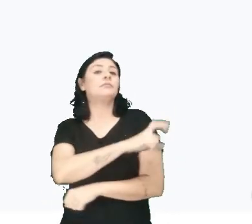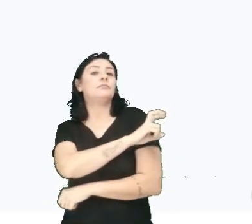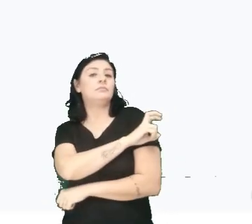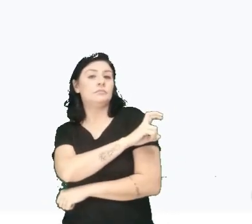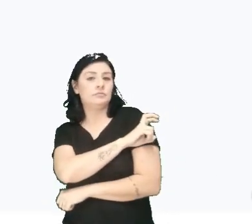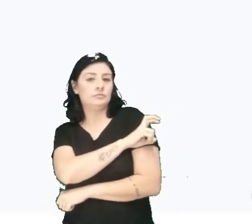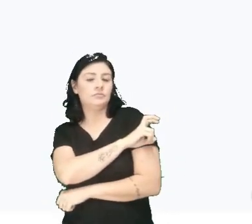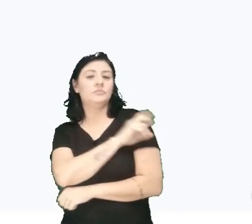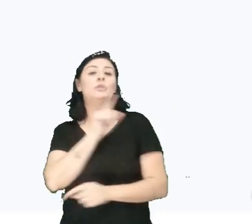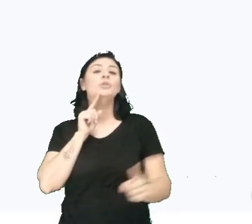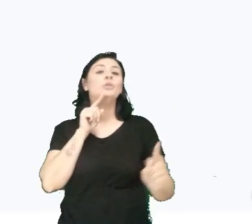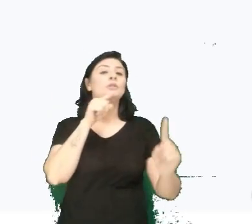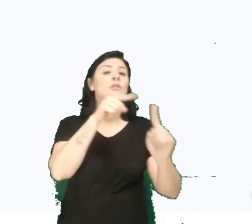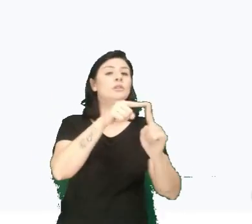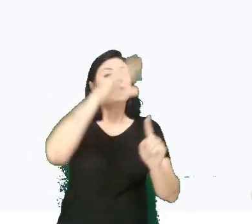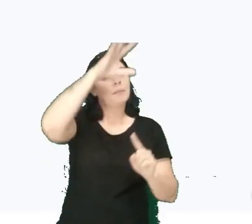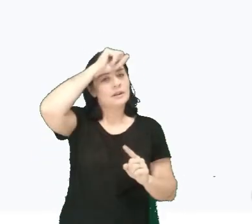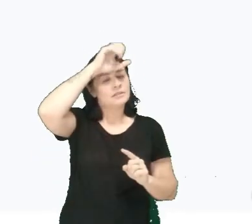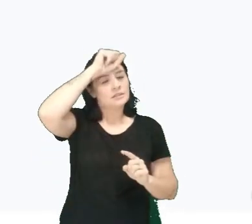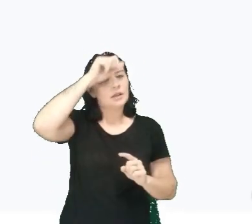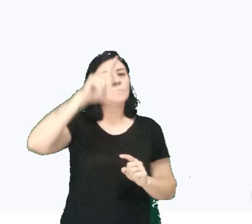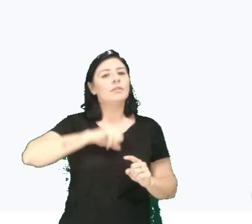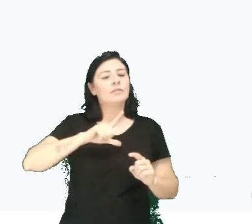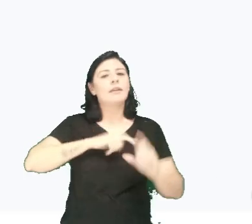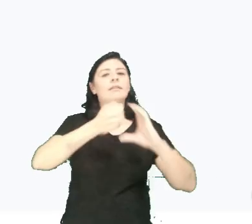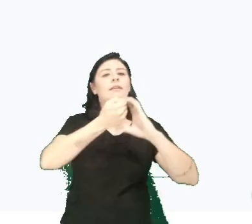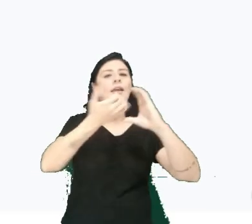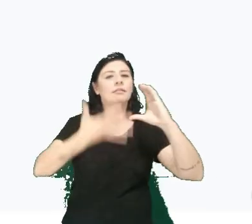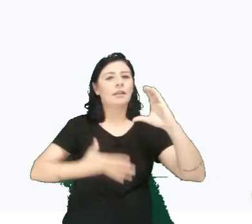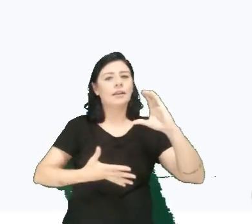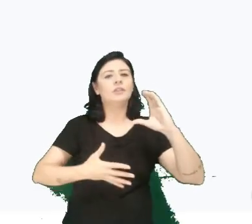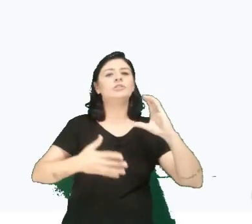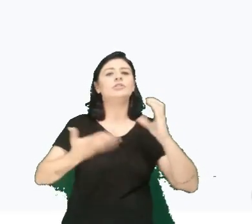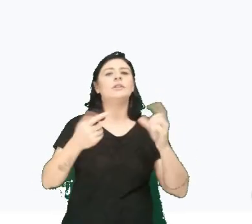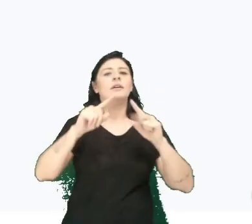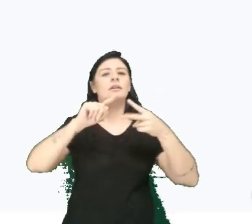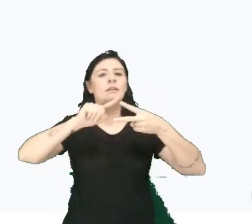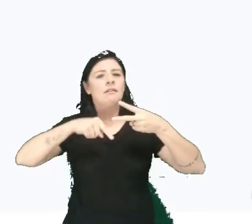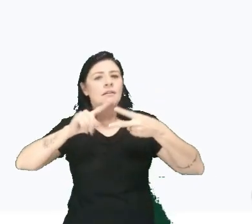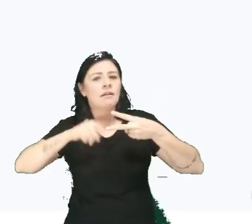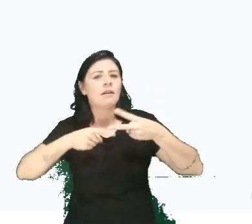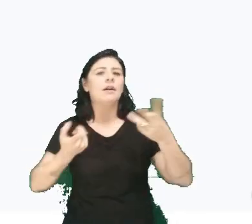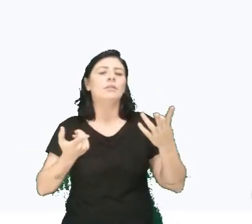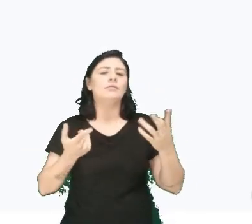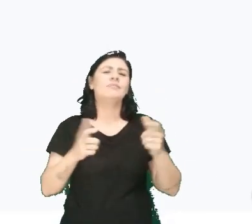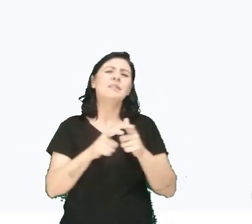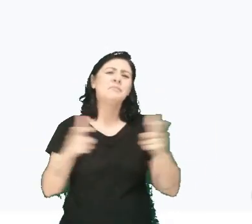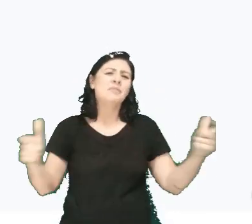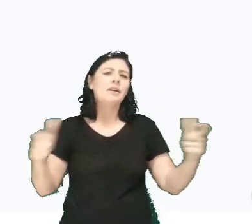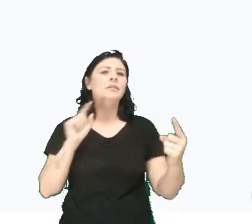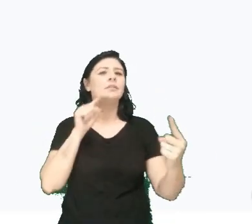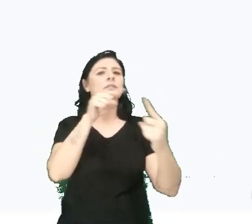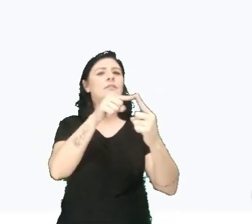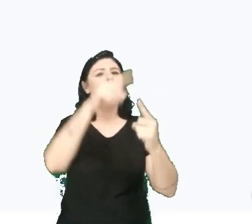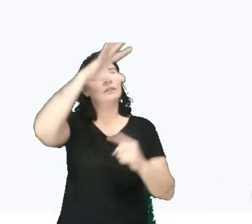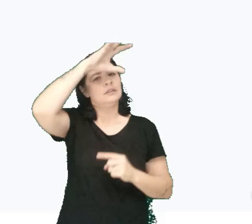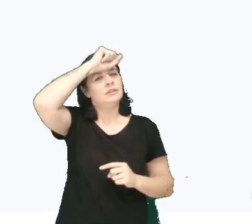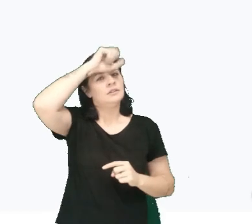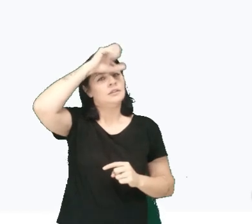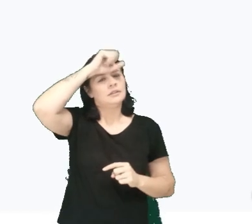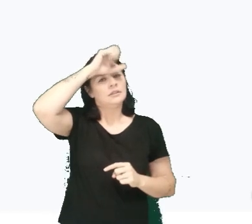objeto de conhecimento figuras geométricas planas, características, representações e ângulos. Geralmente os objetivos de aprendizagens,